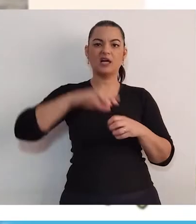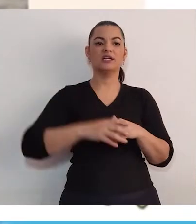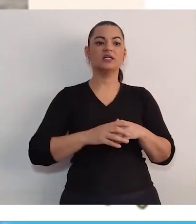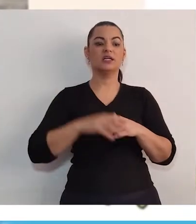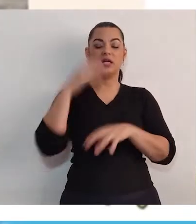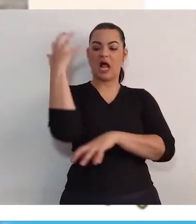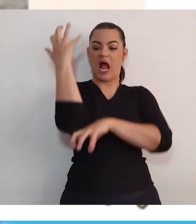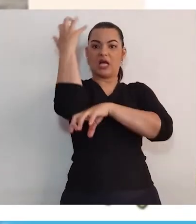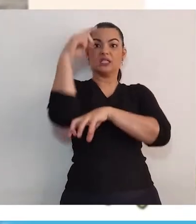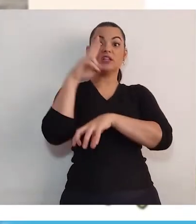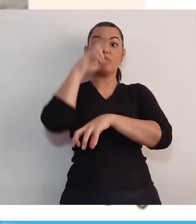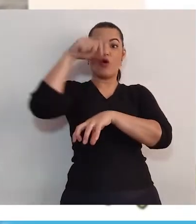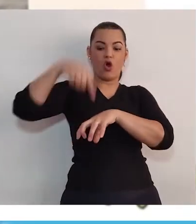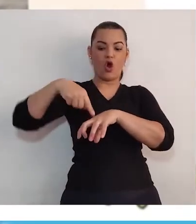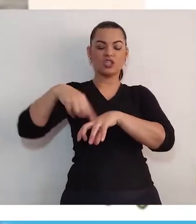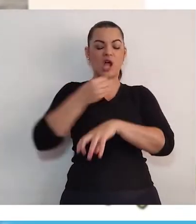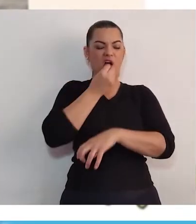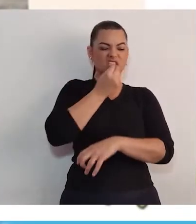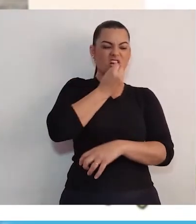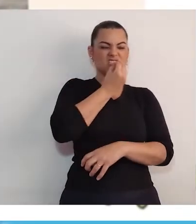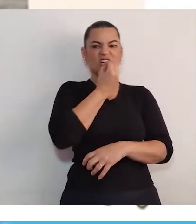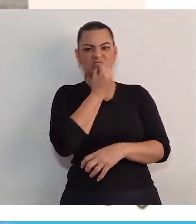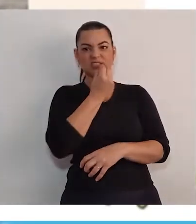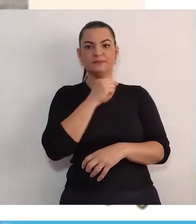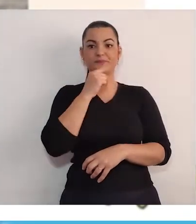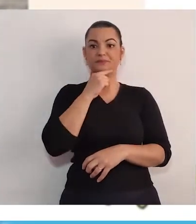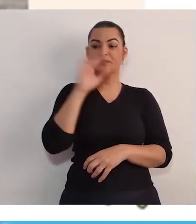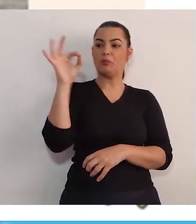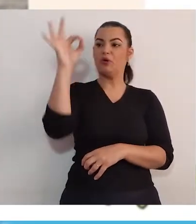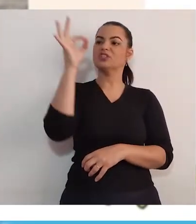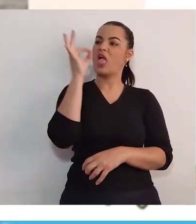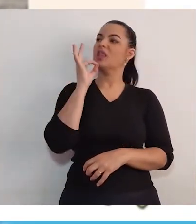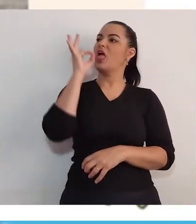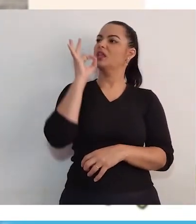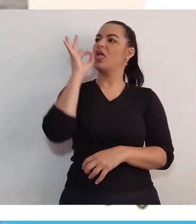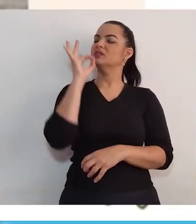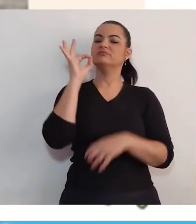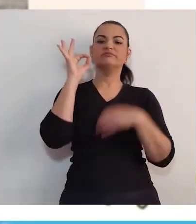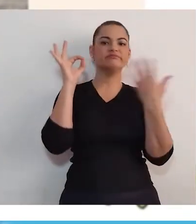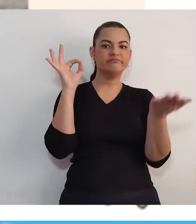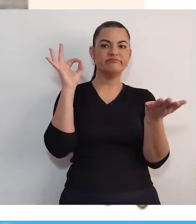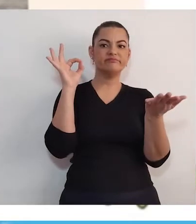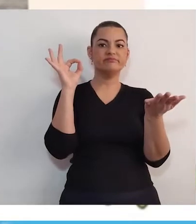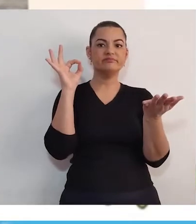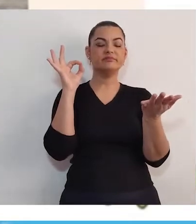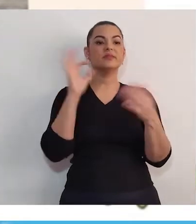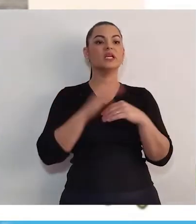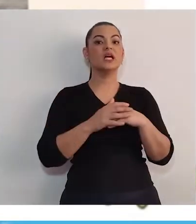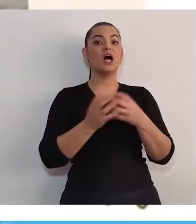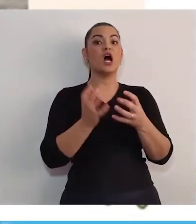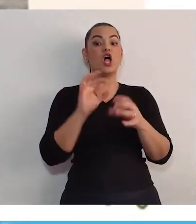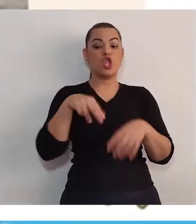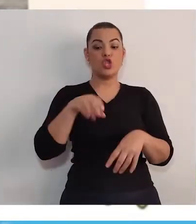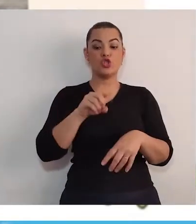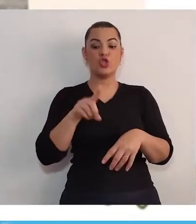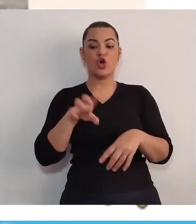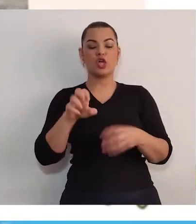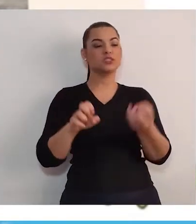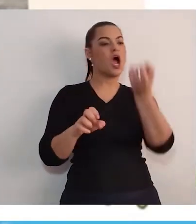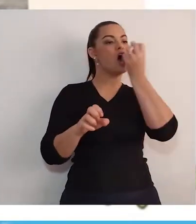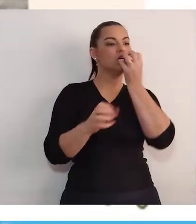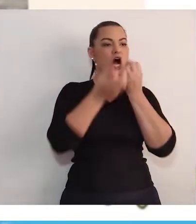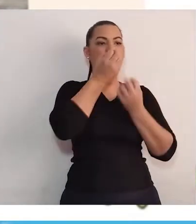forte, lambia a mosca, colocava nozes na boca e a pena no focinho. E o